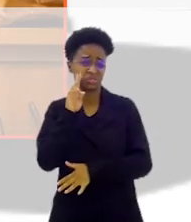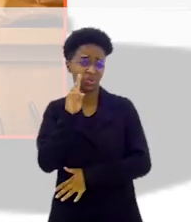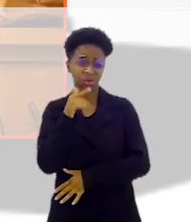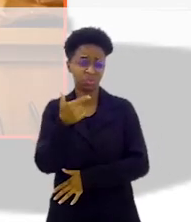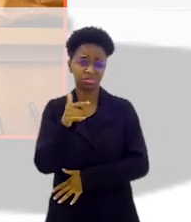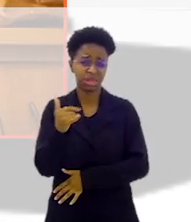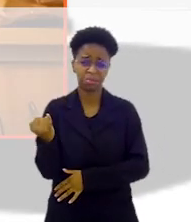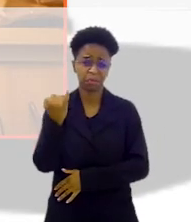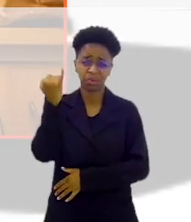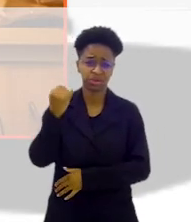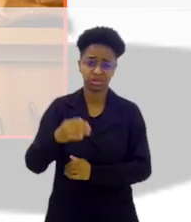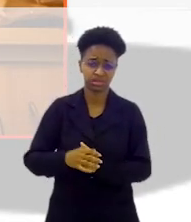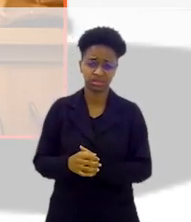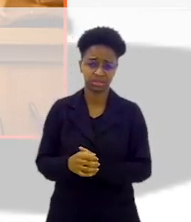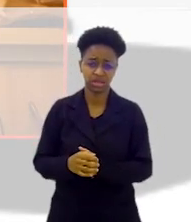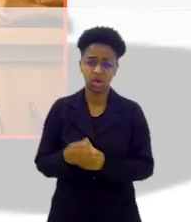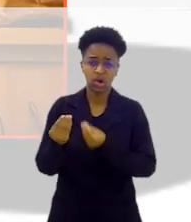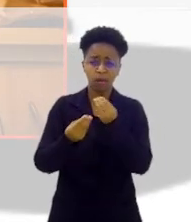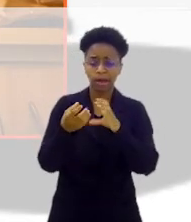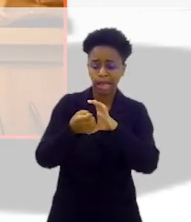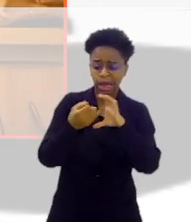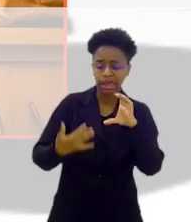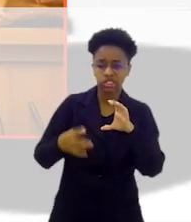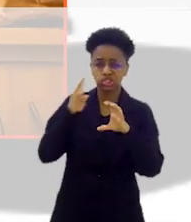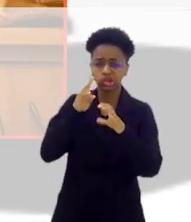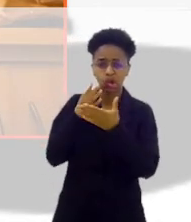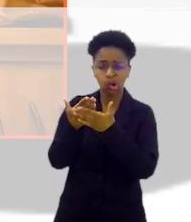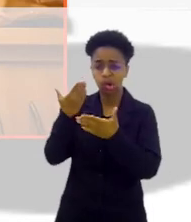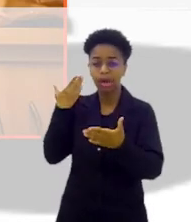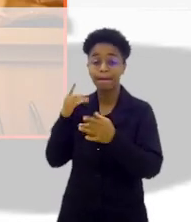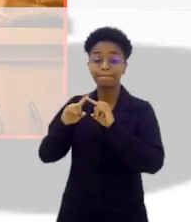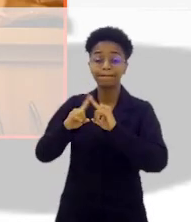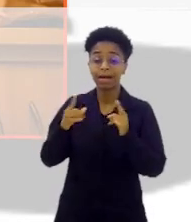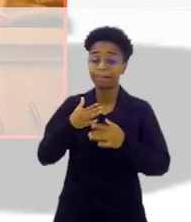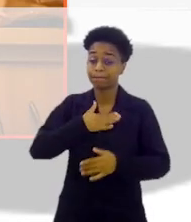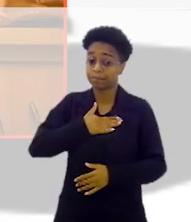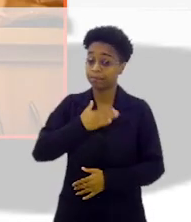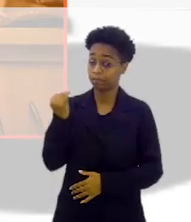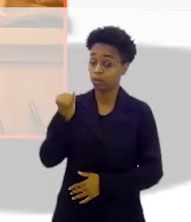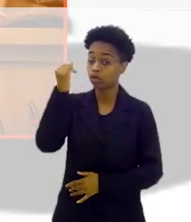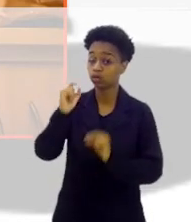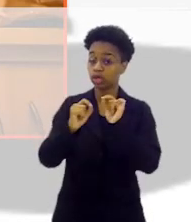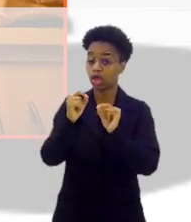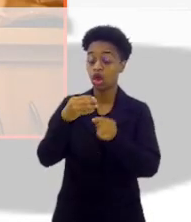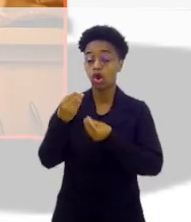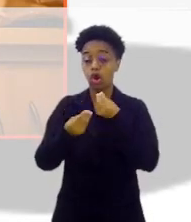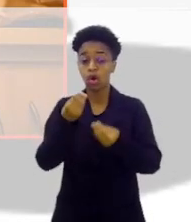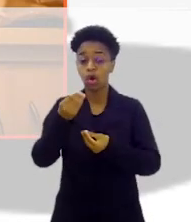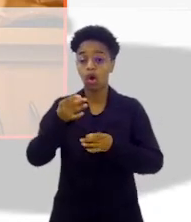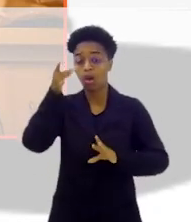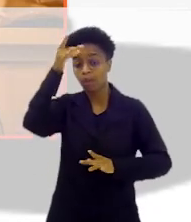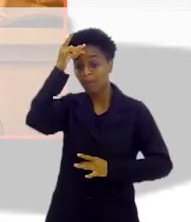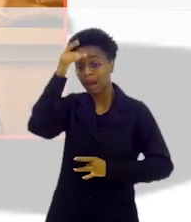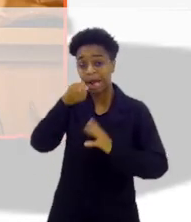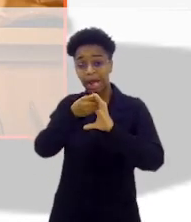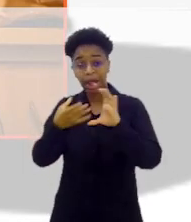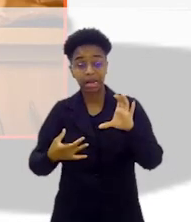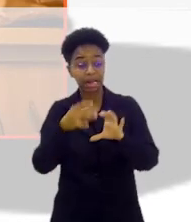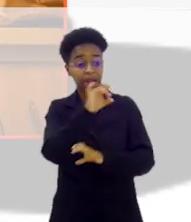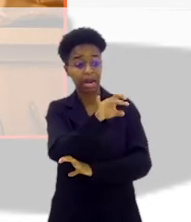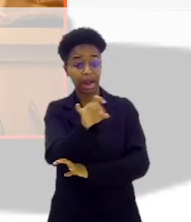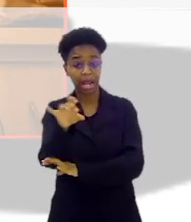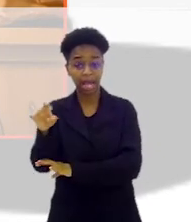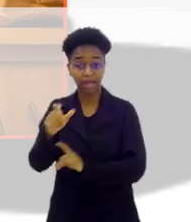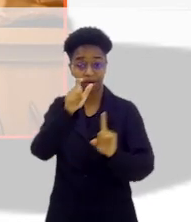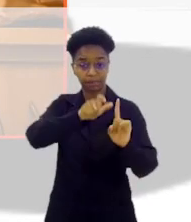a história não tem grande importância, o aspecto histórico. O que conta é o desenvolvimento da personalidade, da individualidade